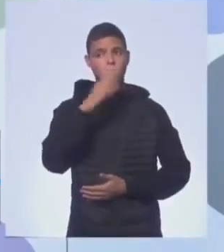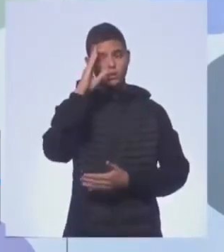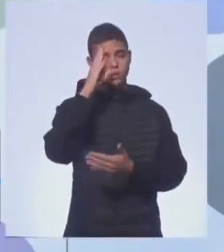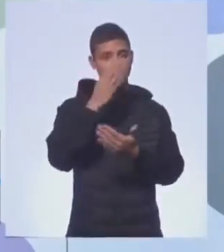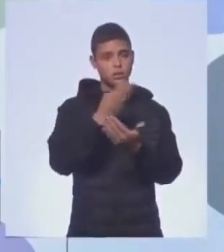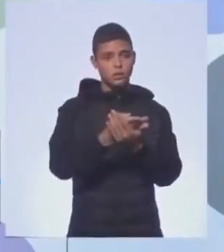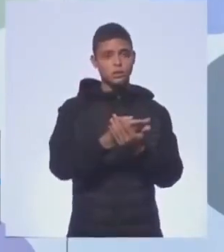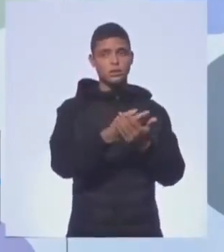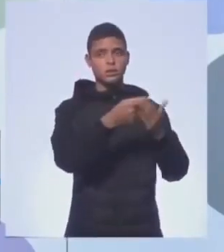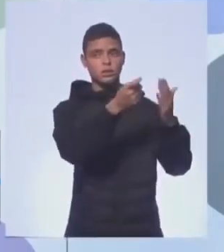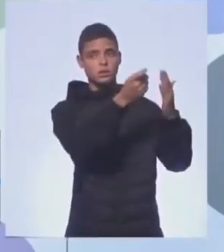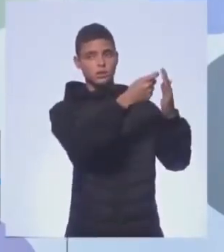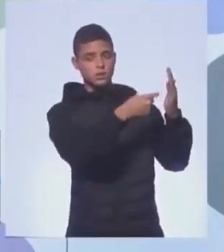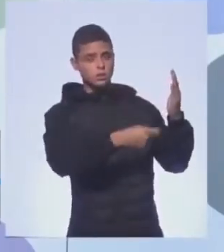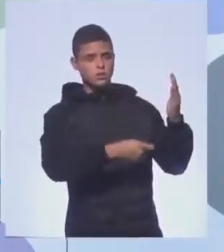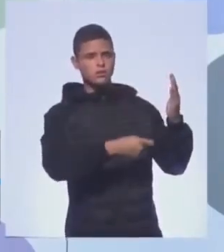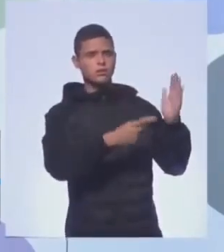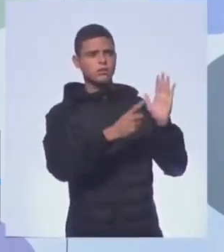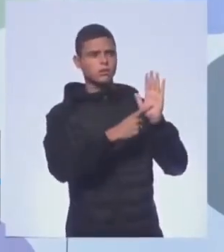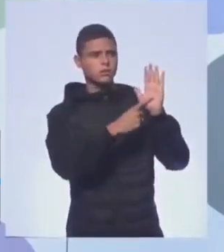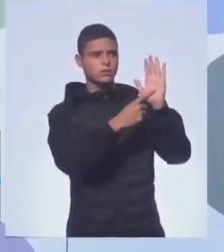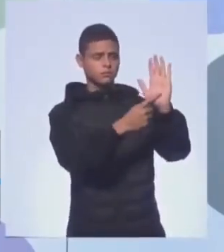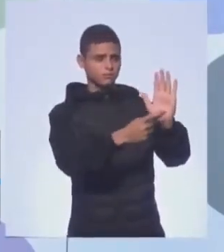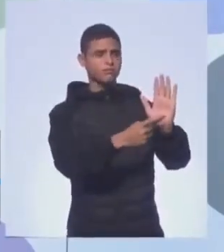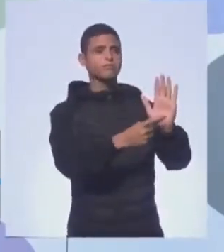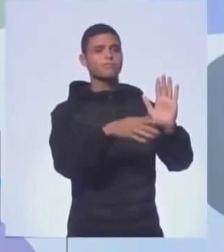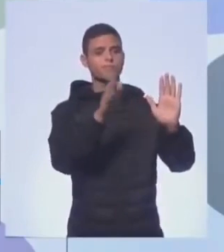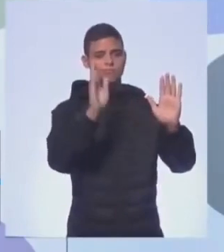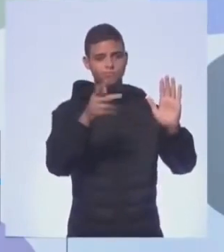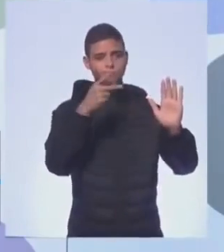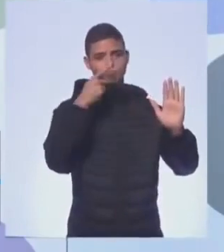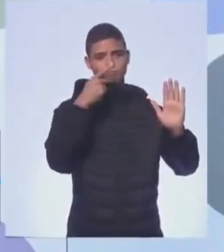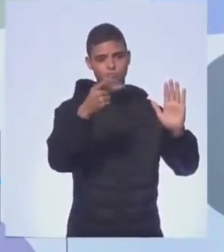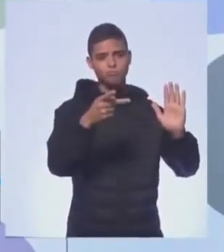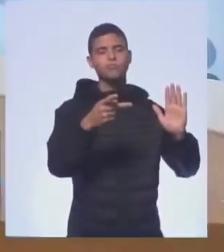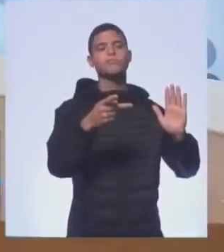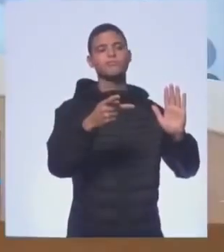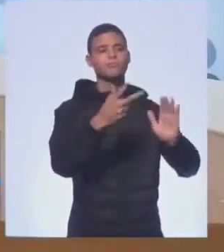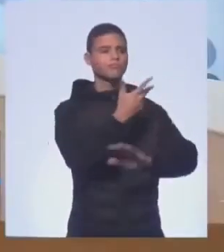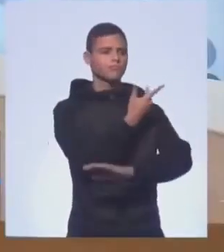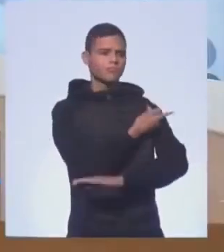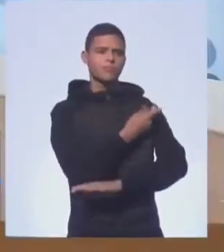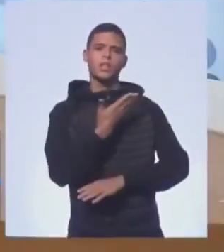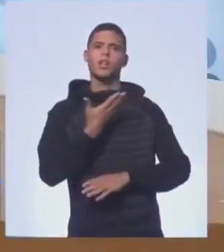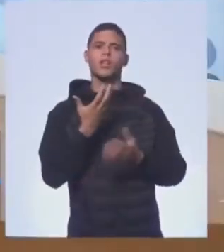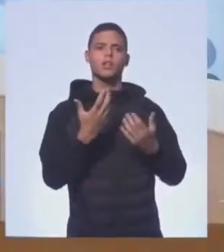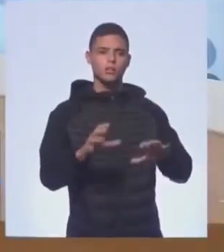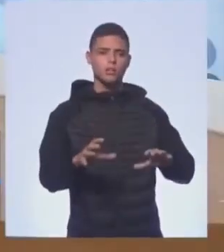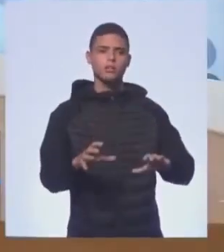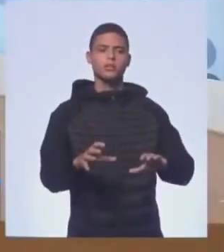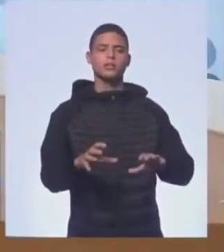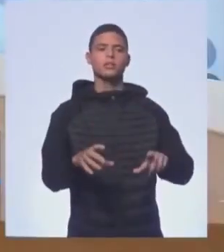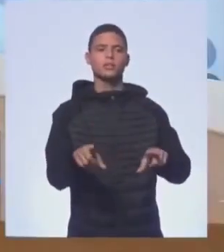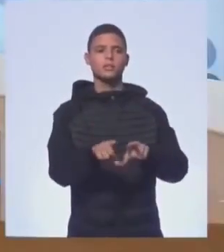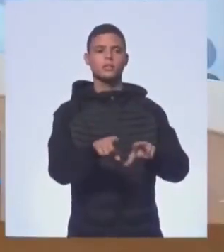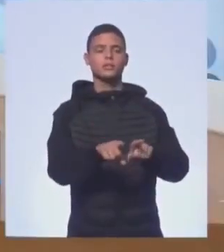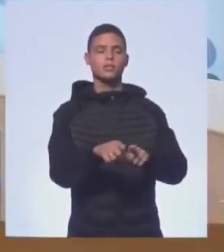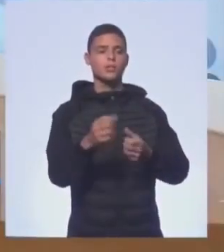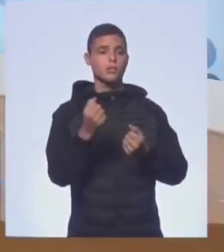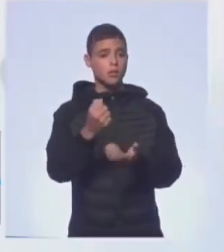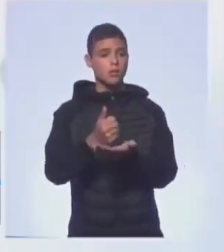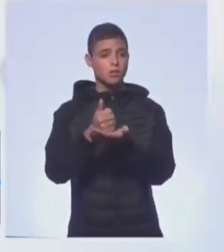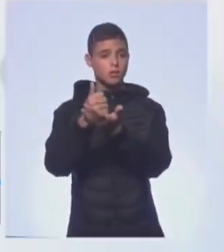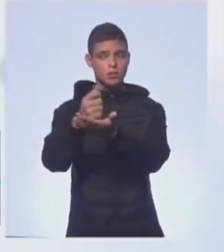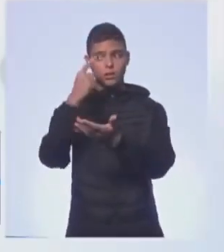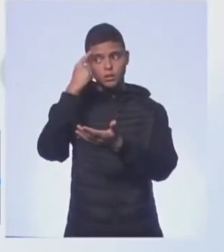naquilo que está escrito ali. Falar, tá vendo? Eu já falei, não vou tomar vacina, mas por causa disso. Então, vira como se fosse um reforço já para uma ideia